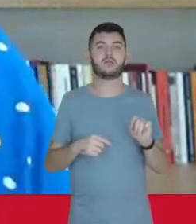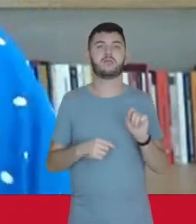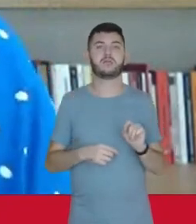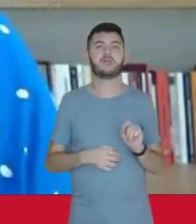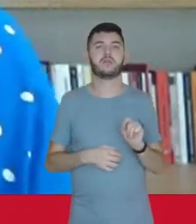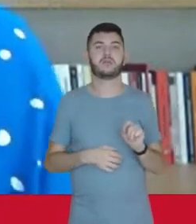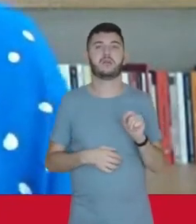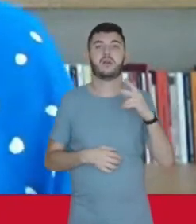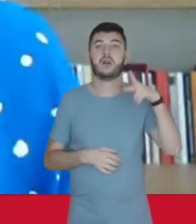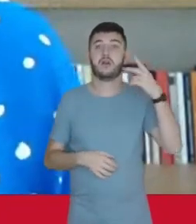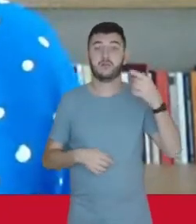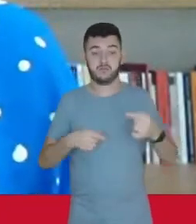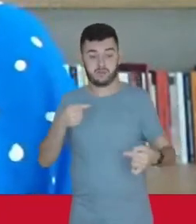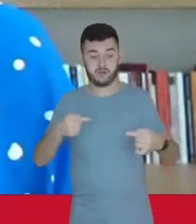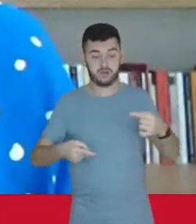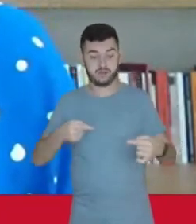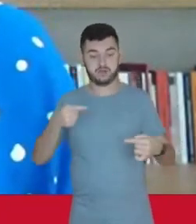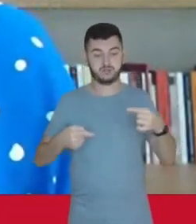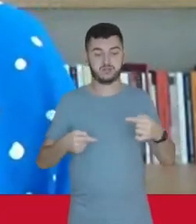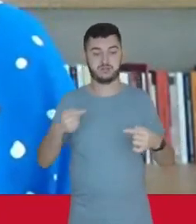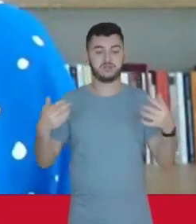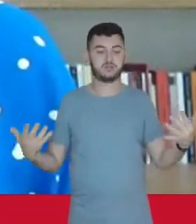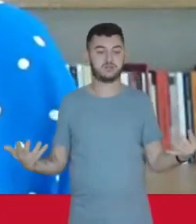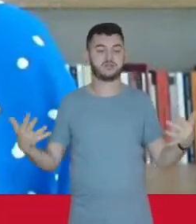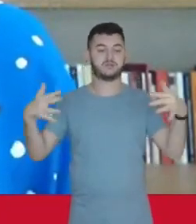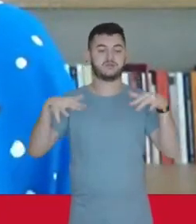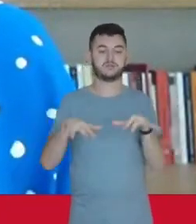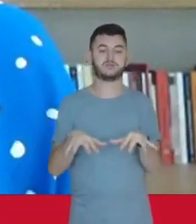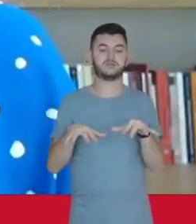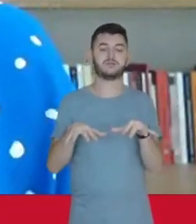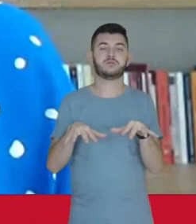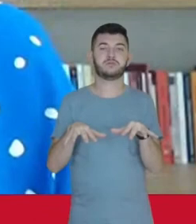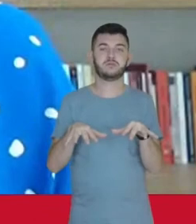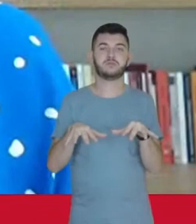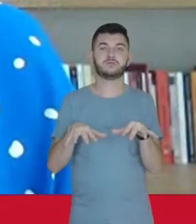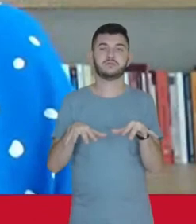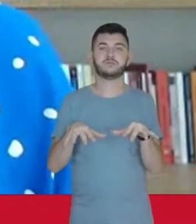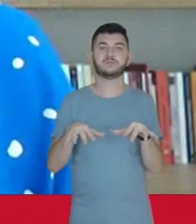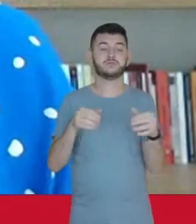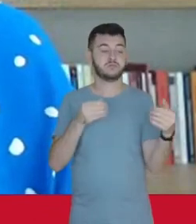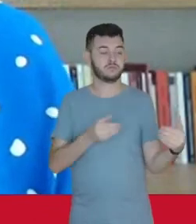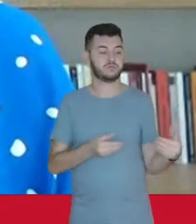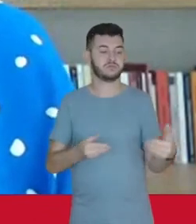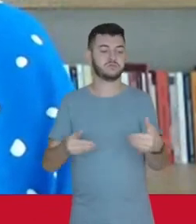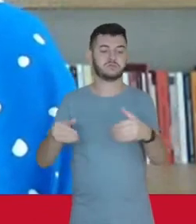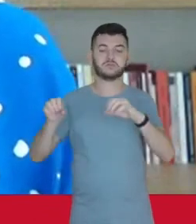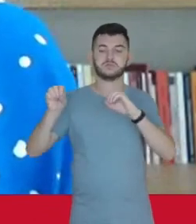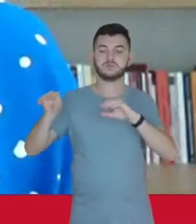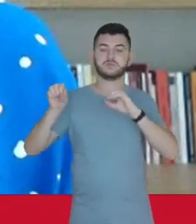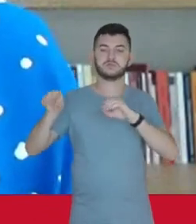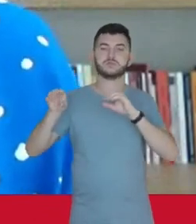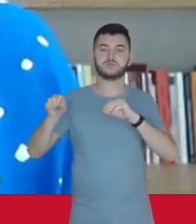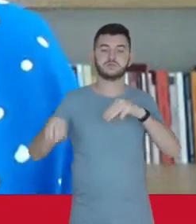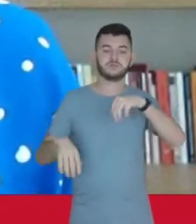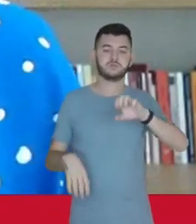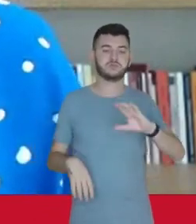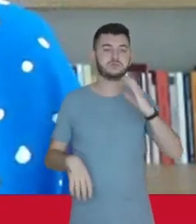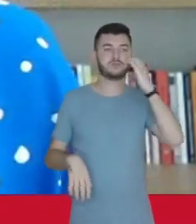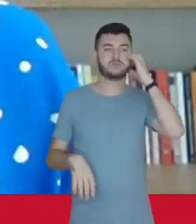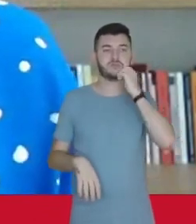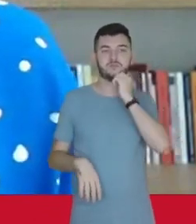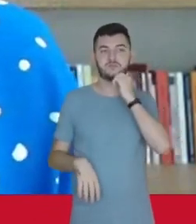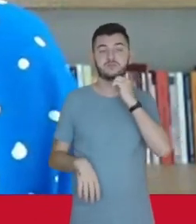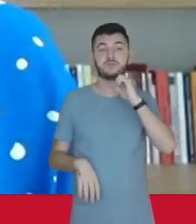apontados é a política de inclusão que o Ministério da Educação passou a adotar no Brasil a partir